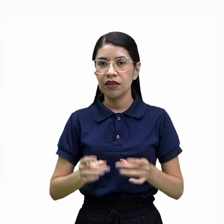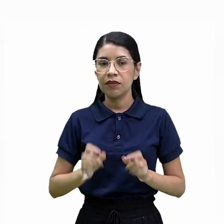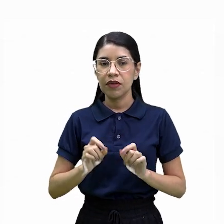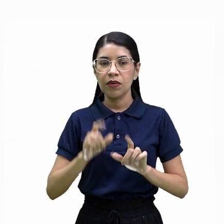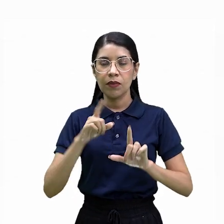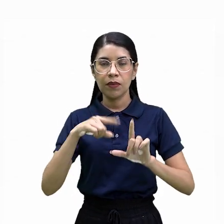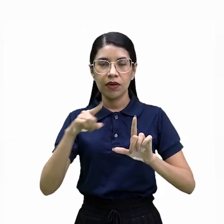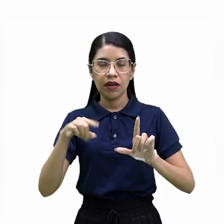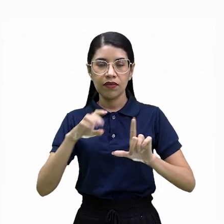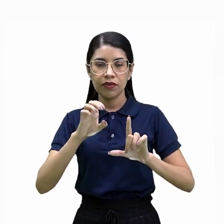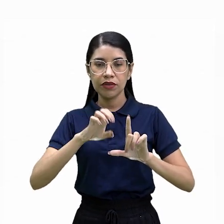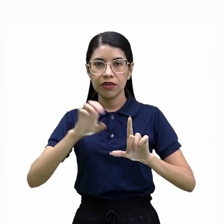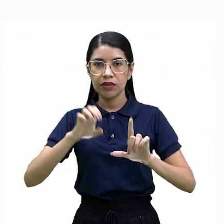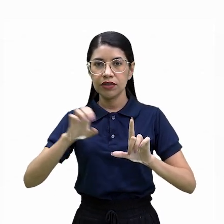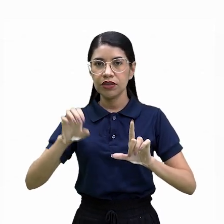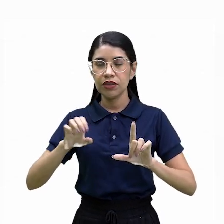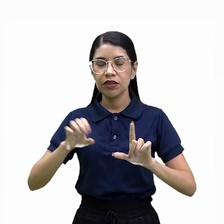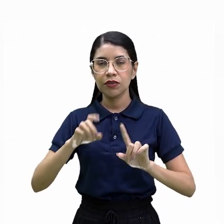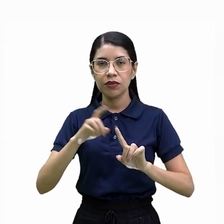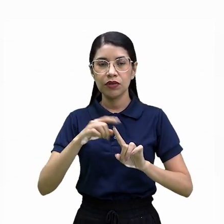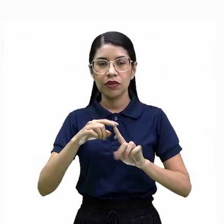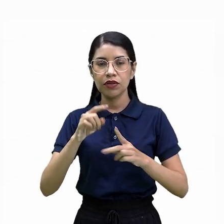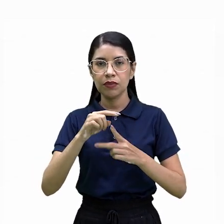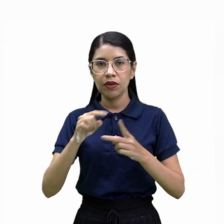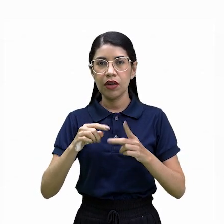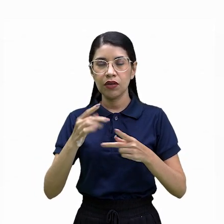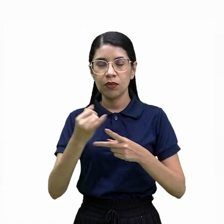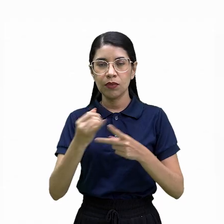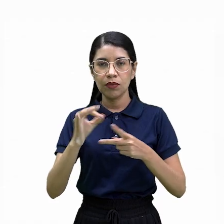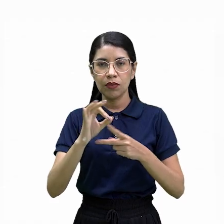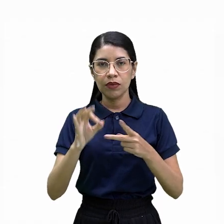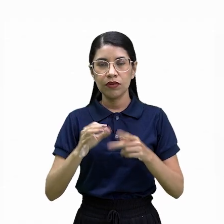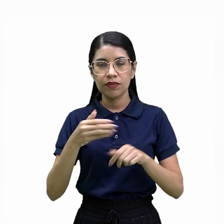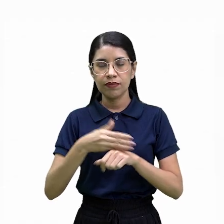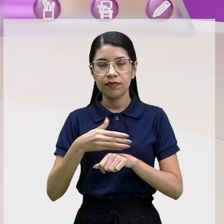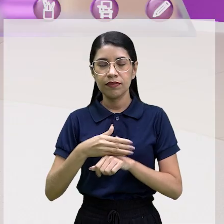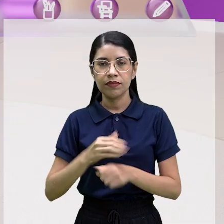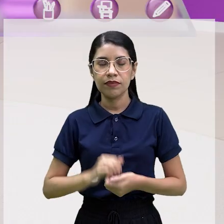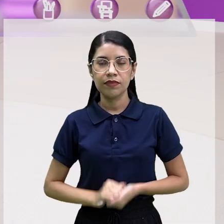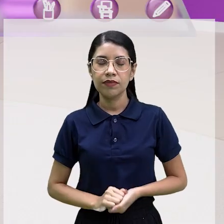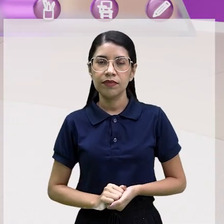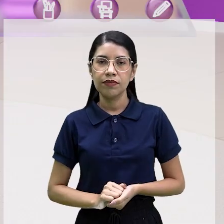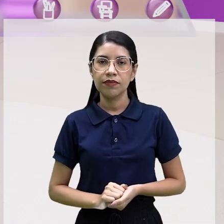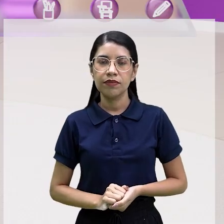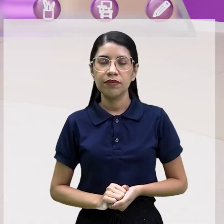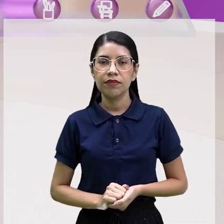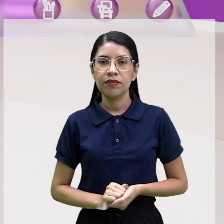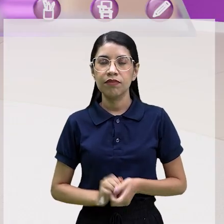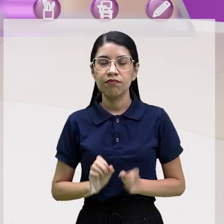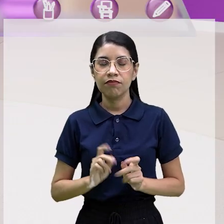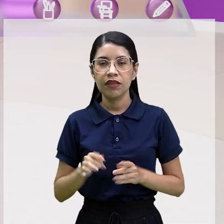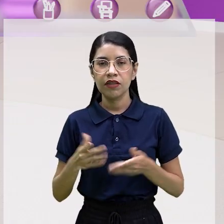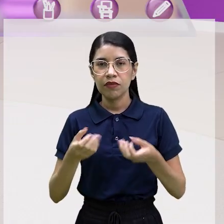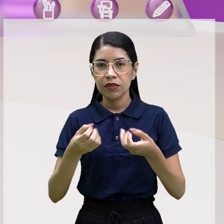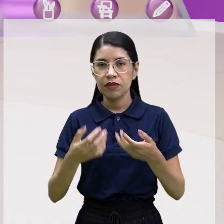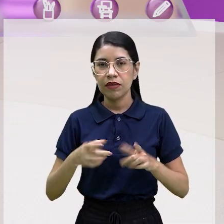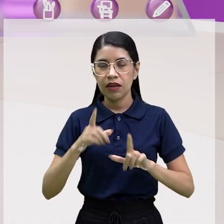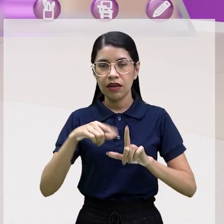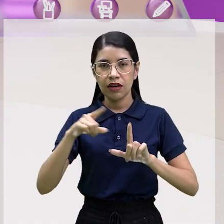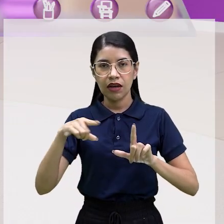Detalhamento, gráficos estatísticos, histogramas e polígonos de frequência. Muito bem, vamos falar